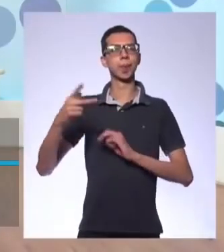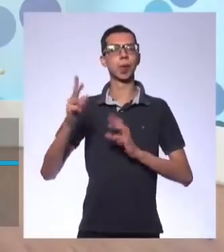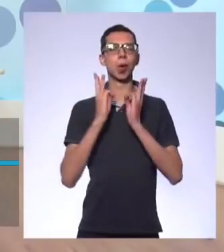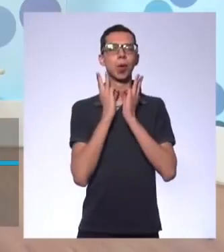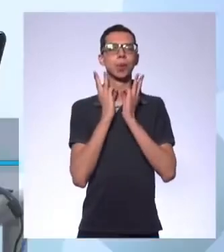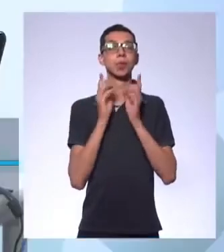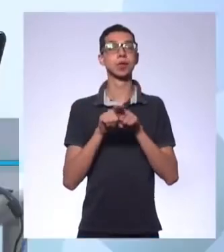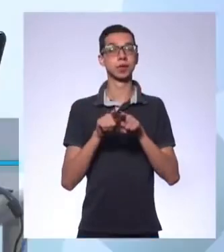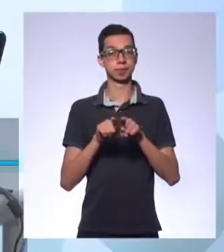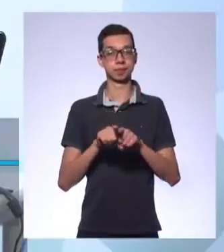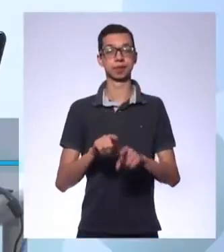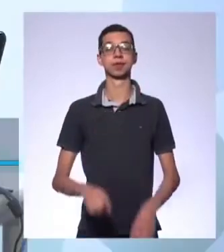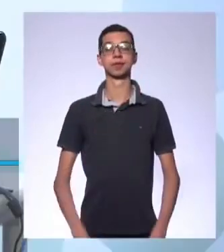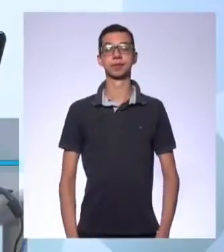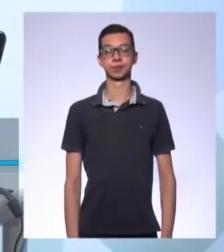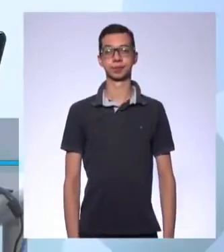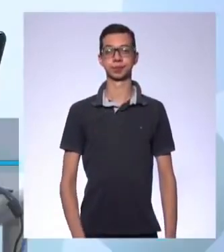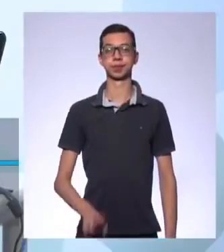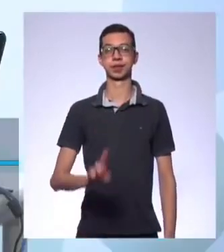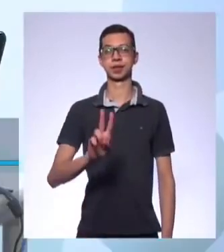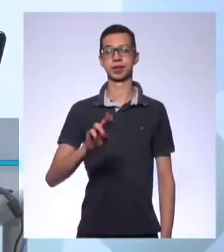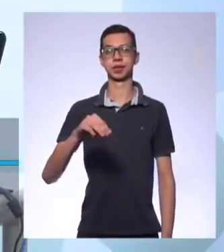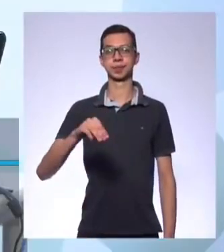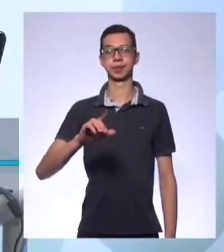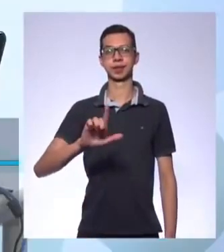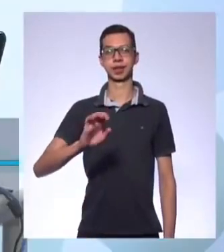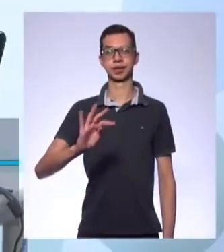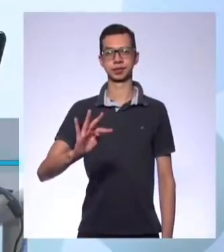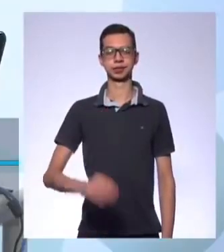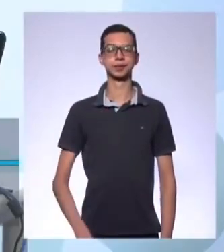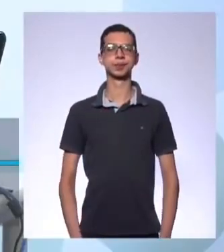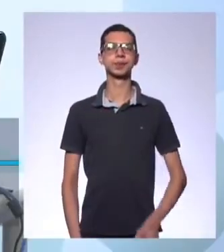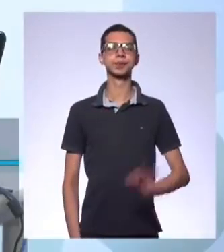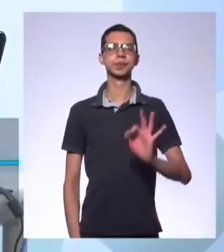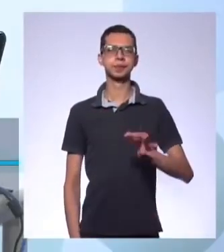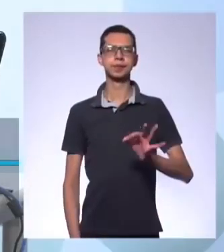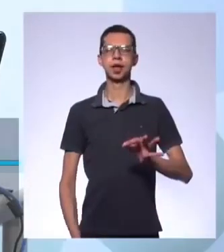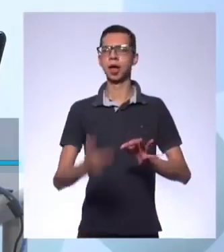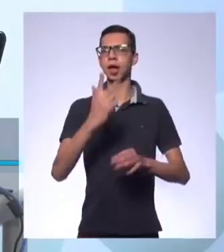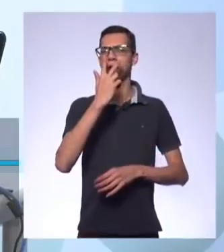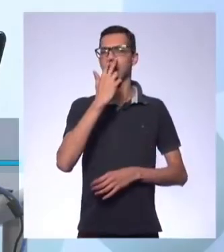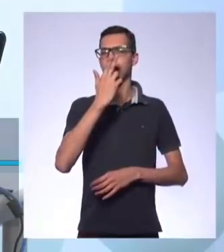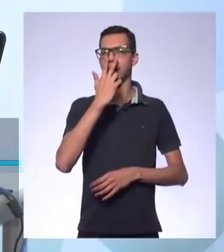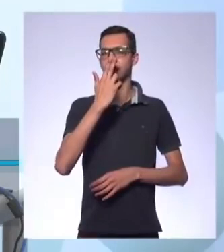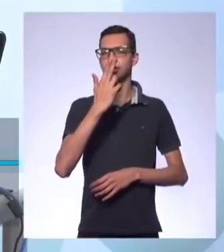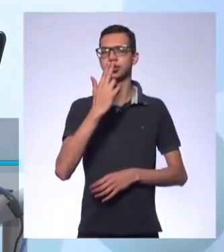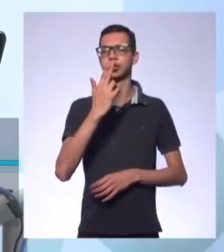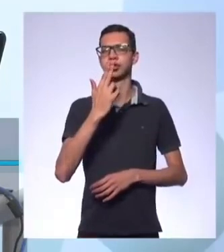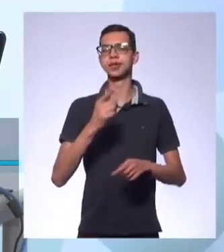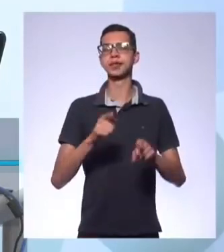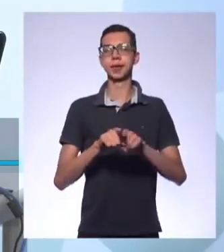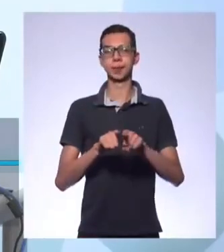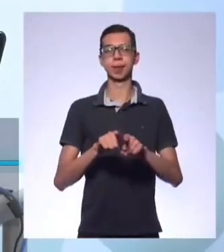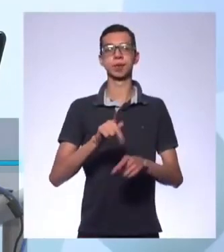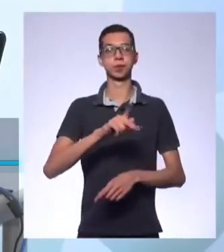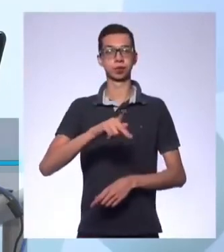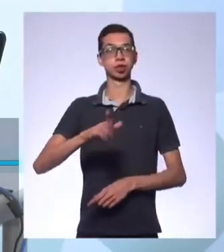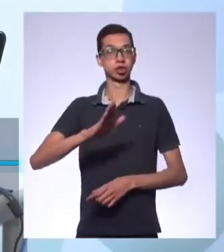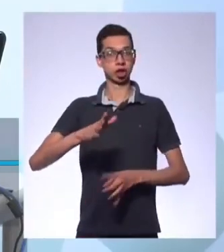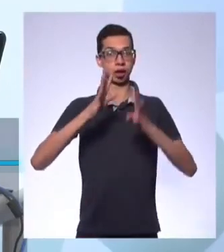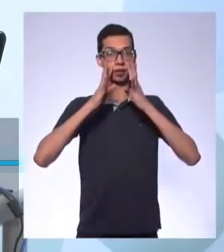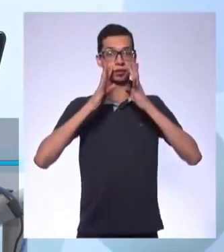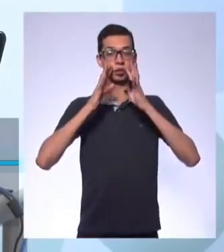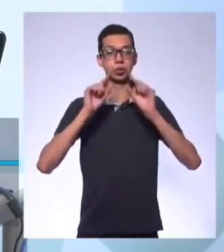os professores já devem ter assistido a um café filosófico,